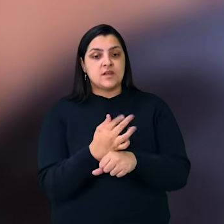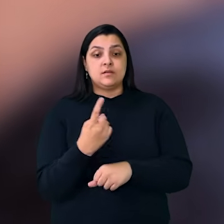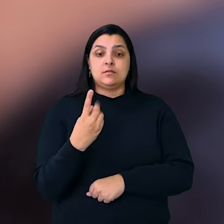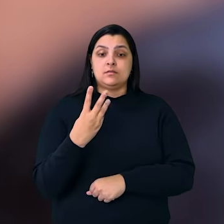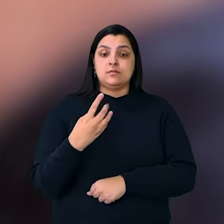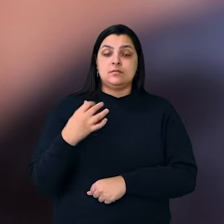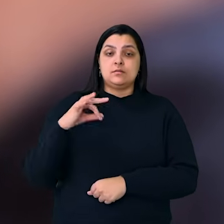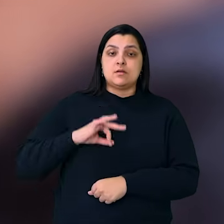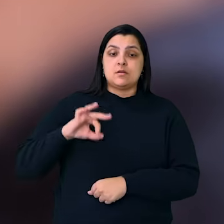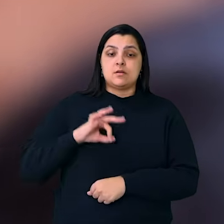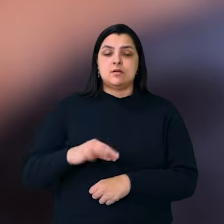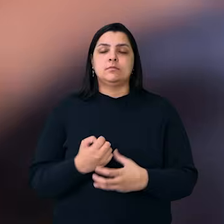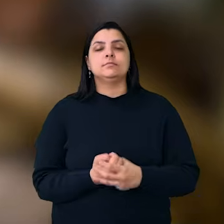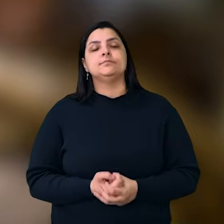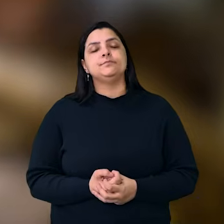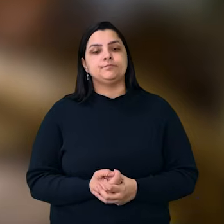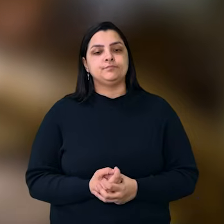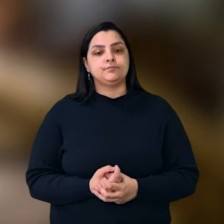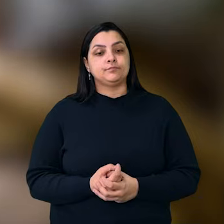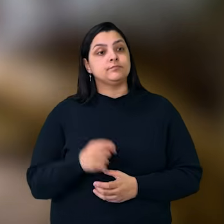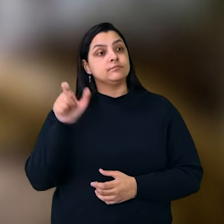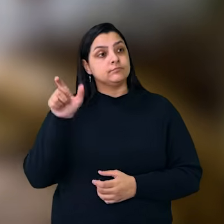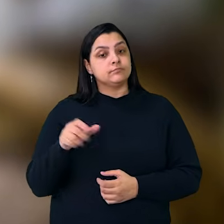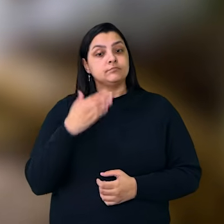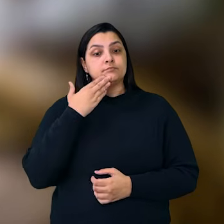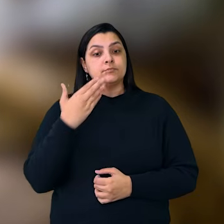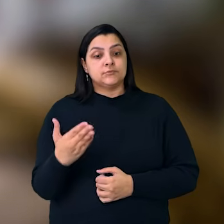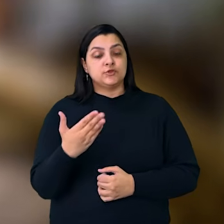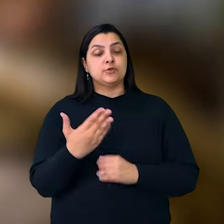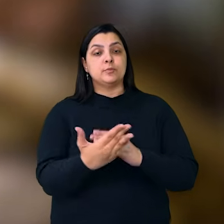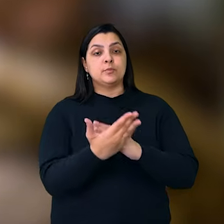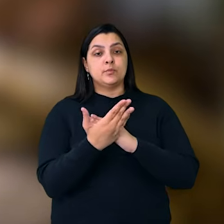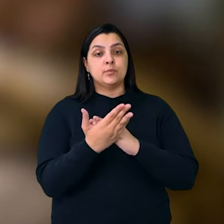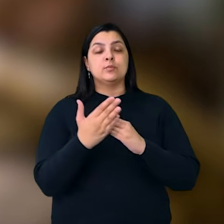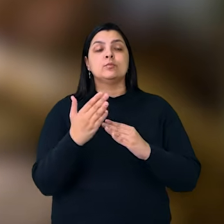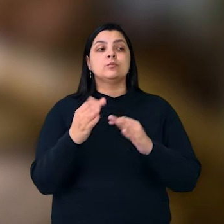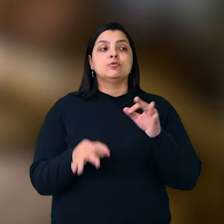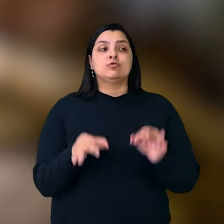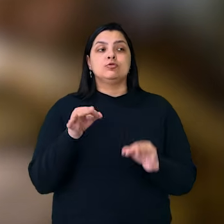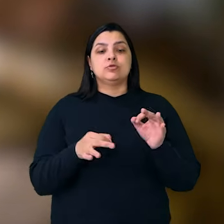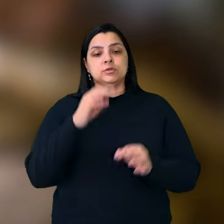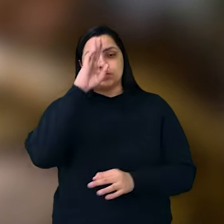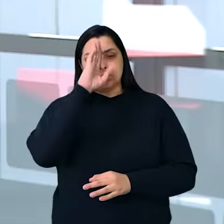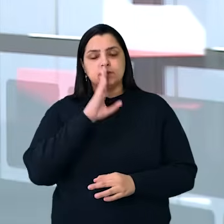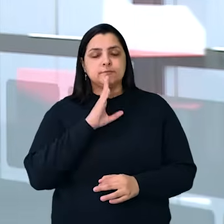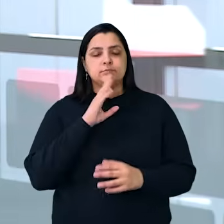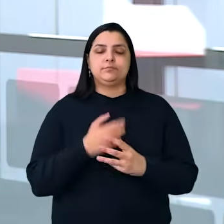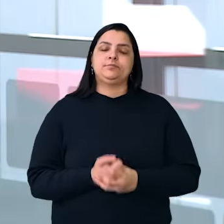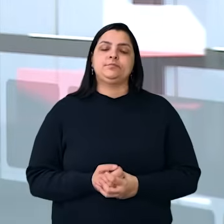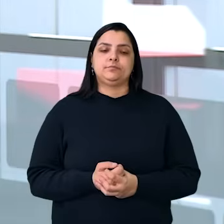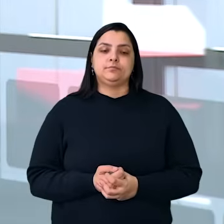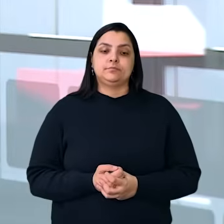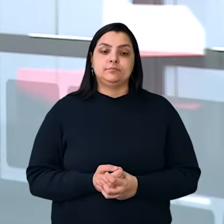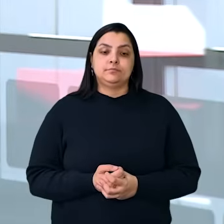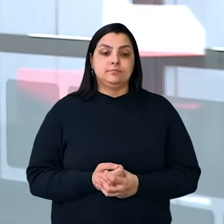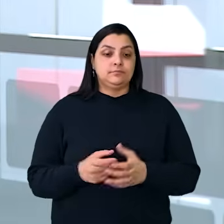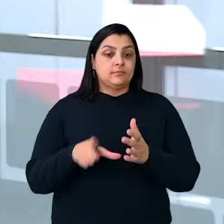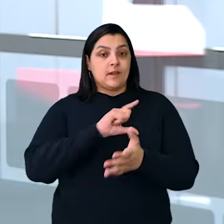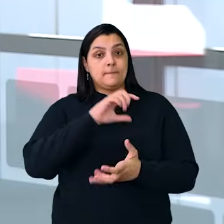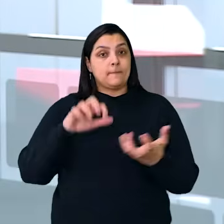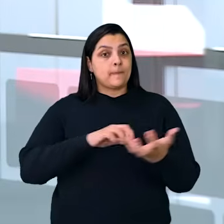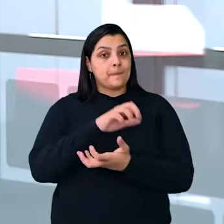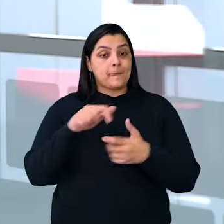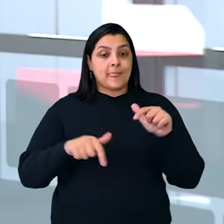férias ou 13º salário. O contratante então solicitou o benefício da justiça gratuita. A ação foi ajuizada